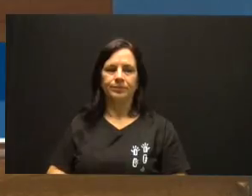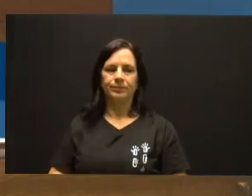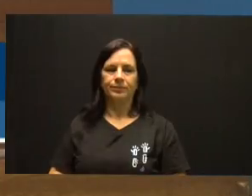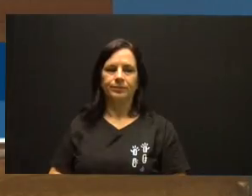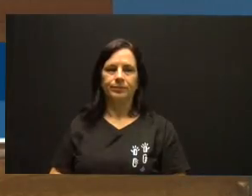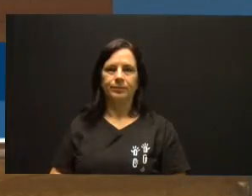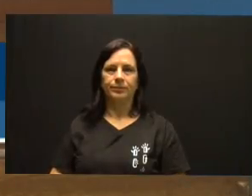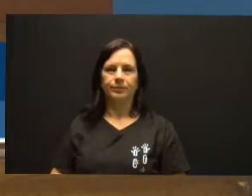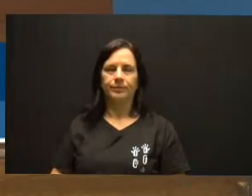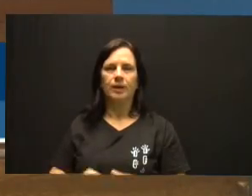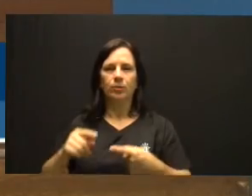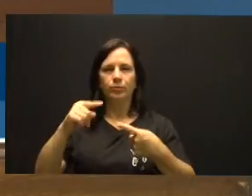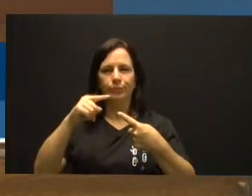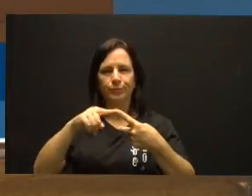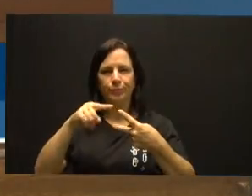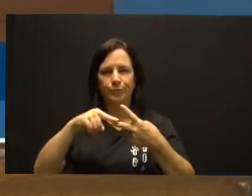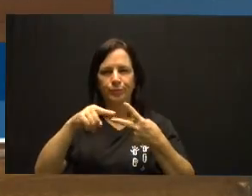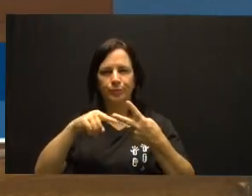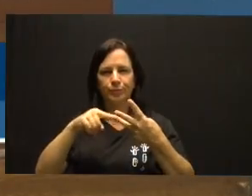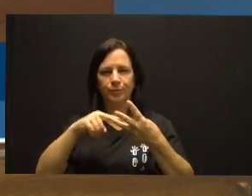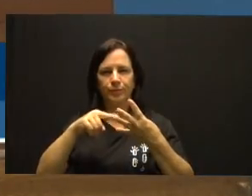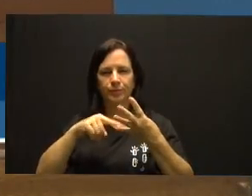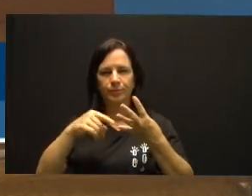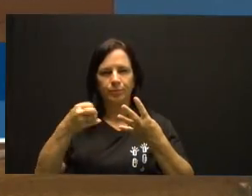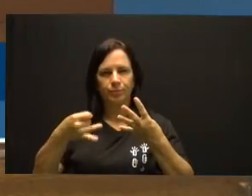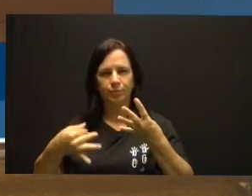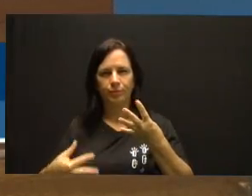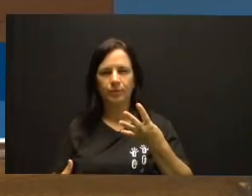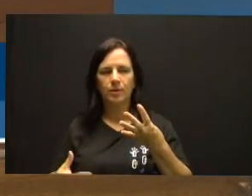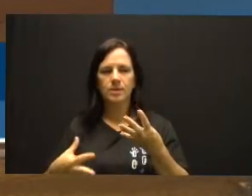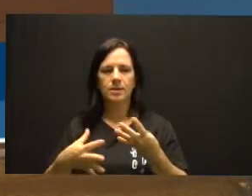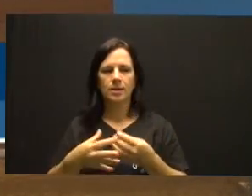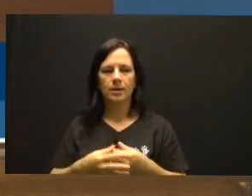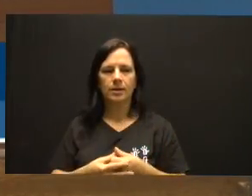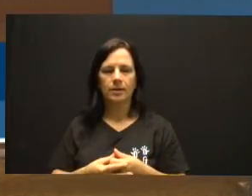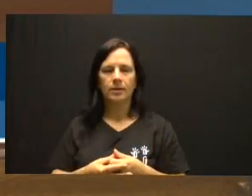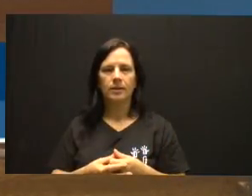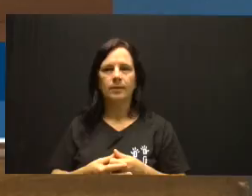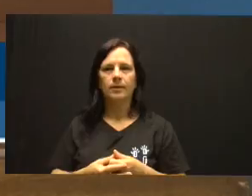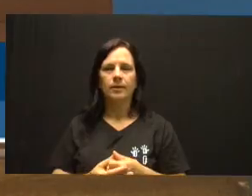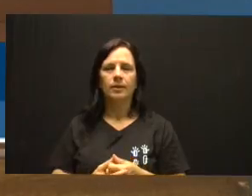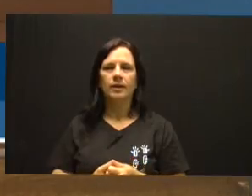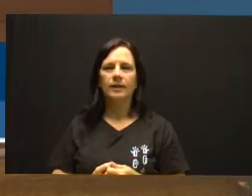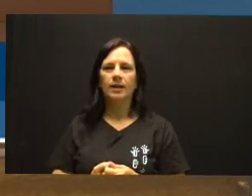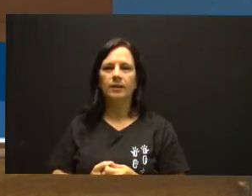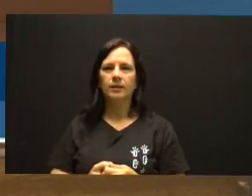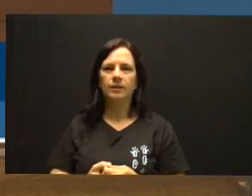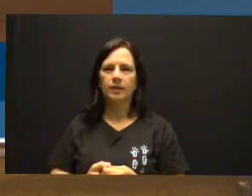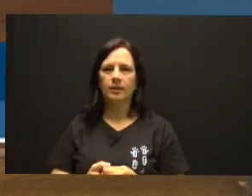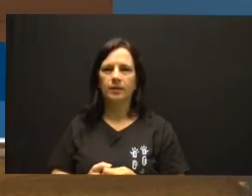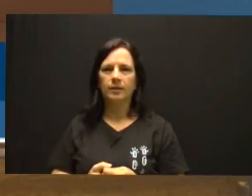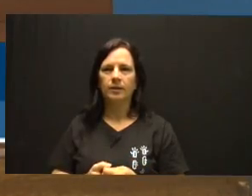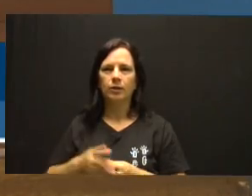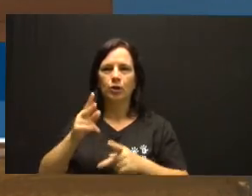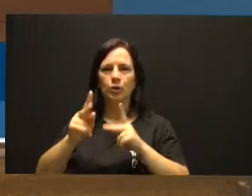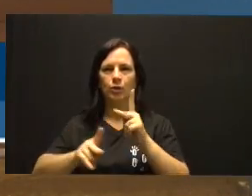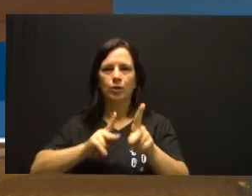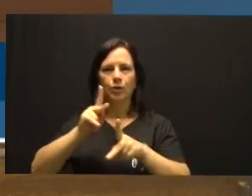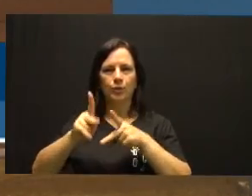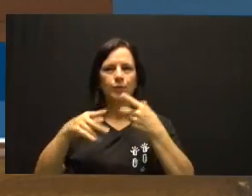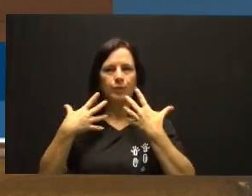se for citar, vamos passar o tempo inteiro e não acabaremos nem a sessão. Definitivamente, a população está cansada.